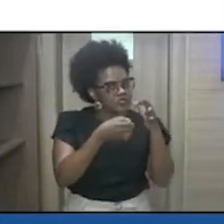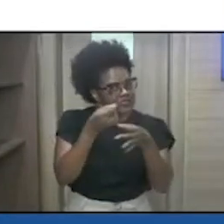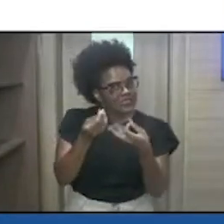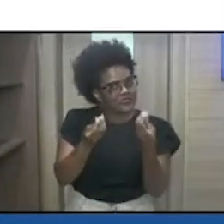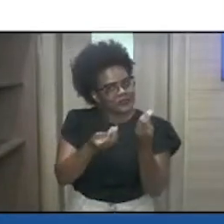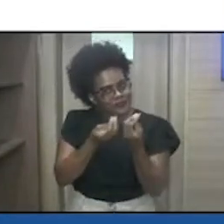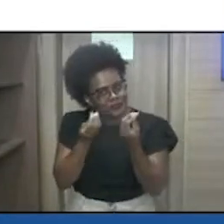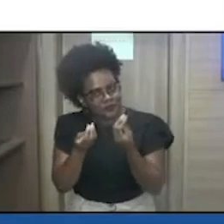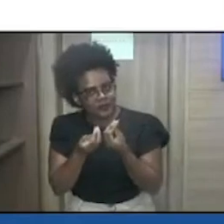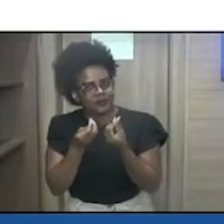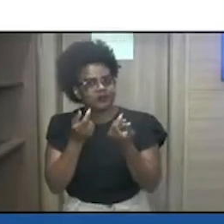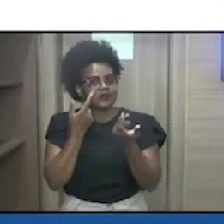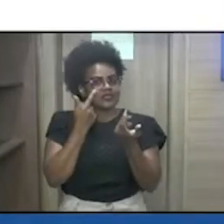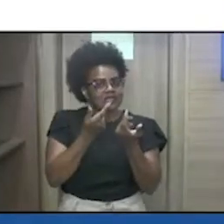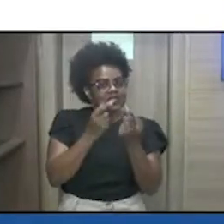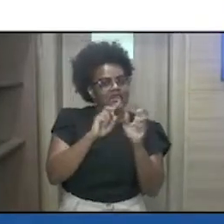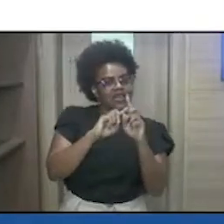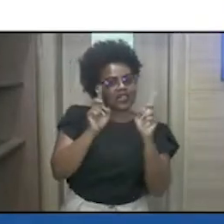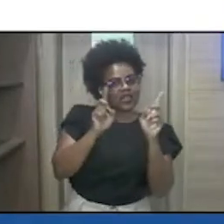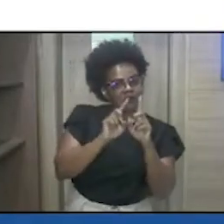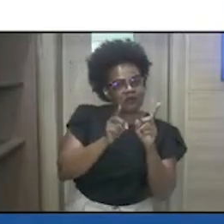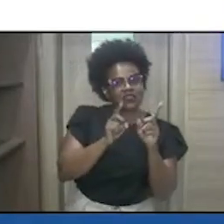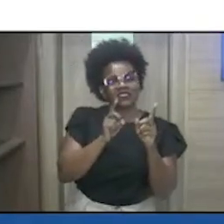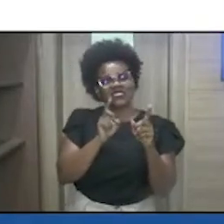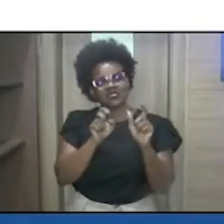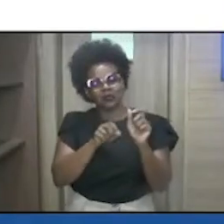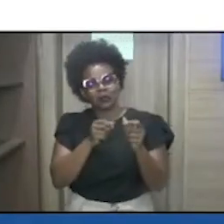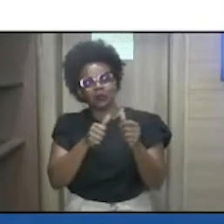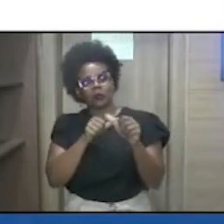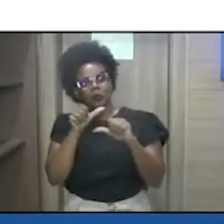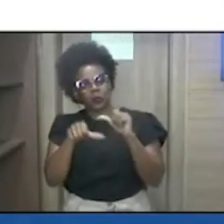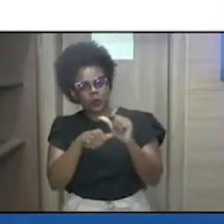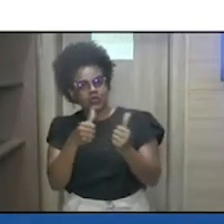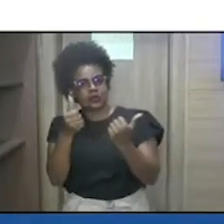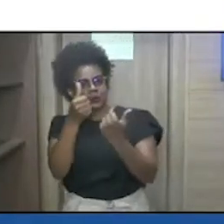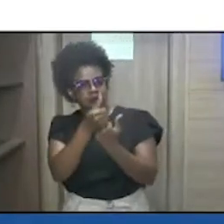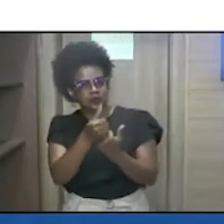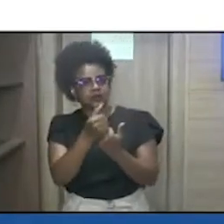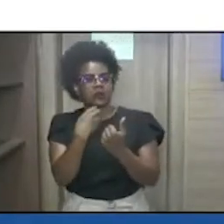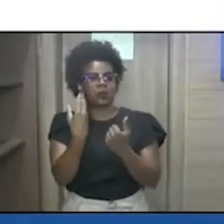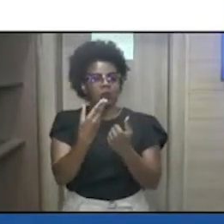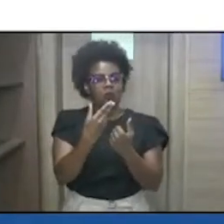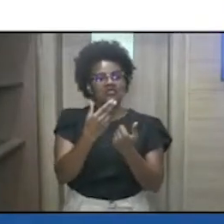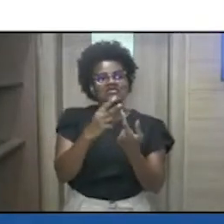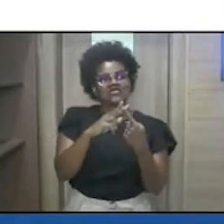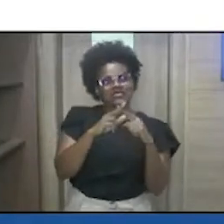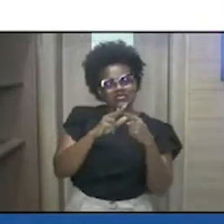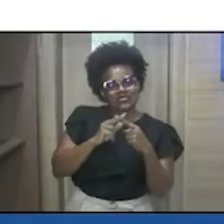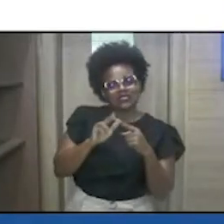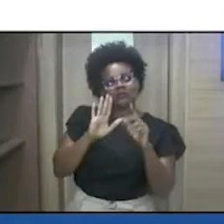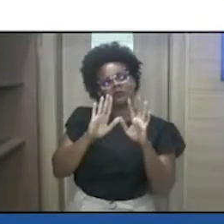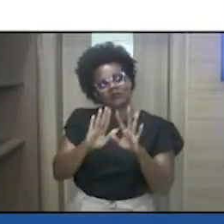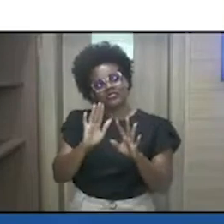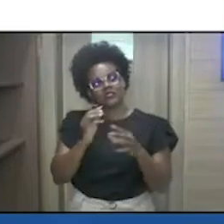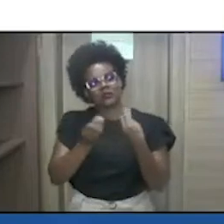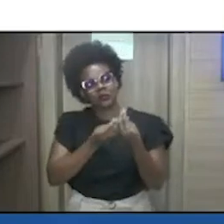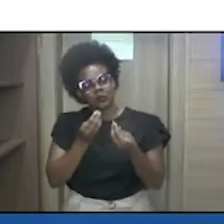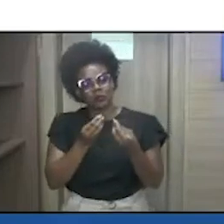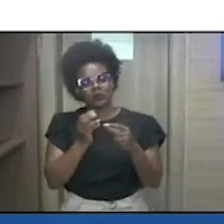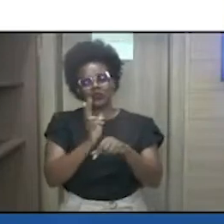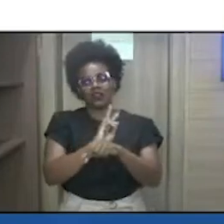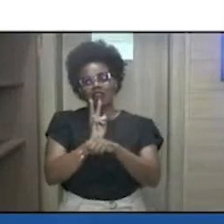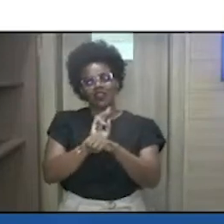de que quando tem reclamação é feita a troca, né, ou ajuste, mas não há um